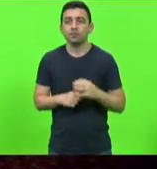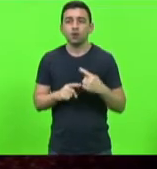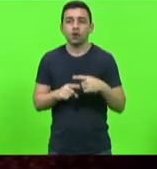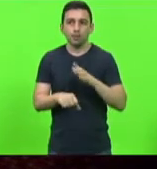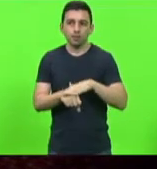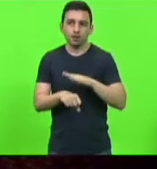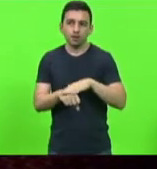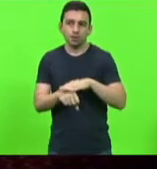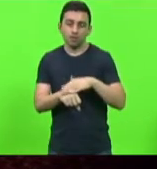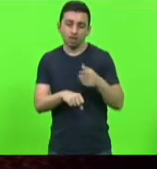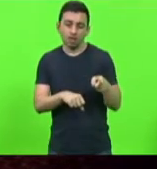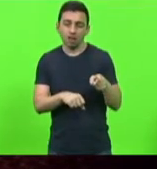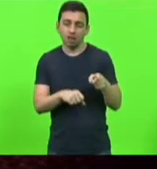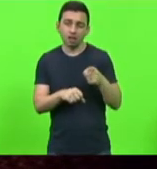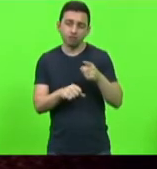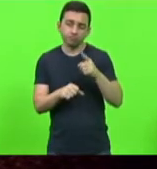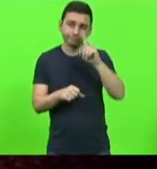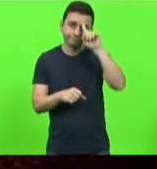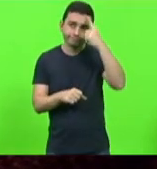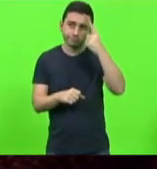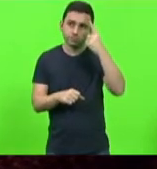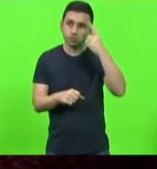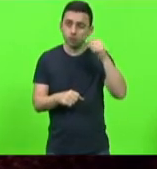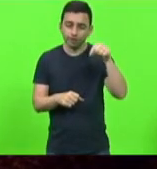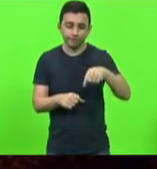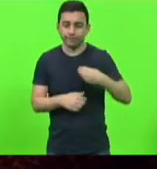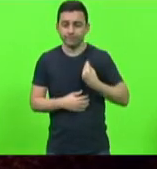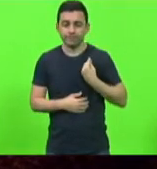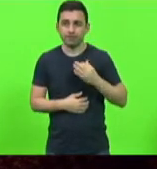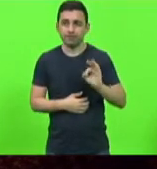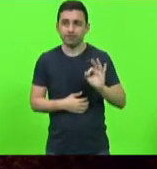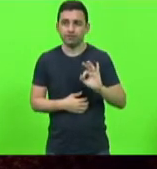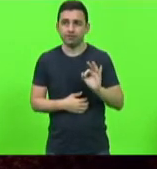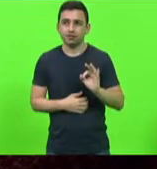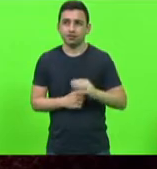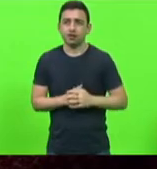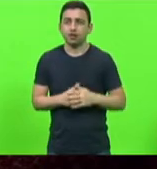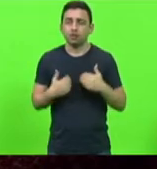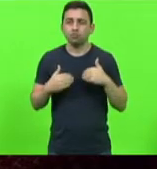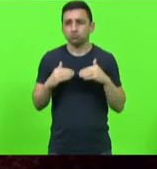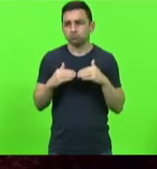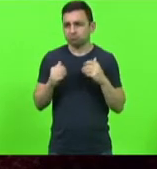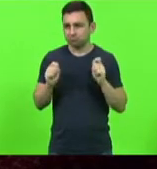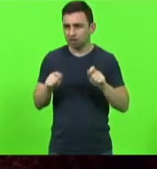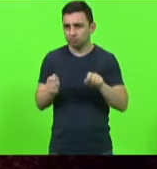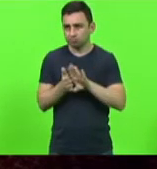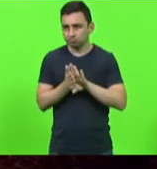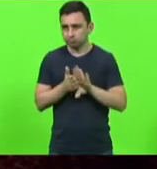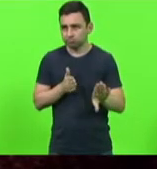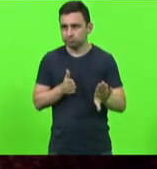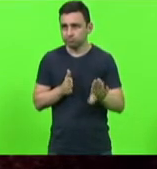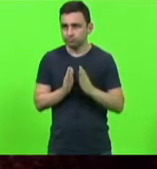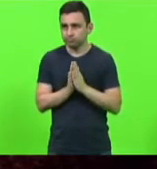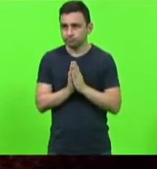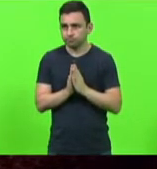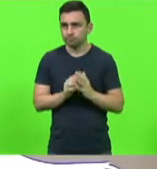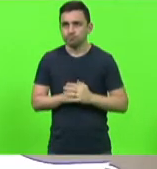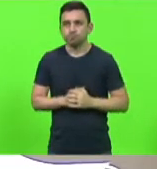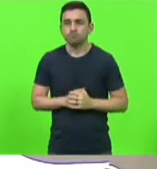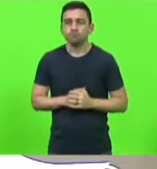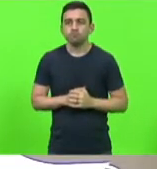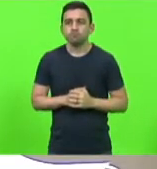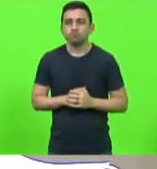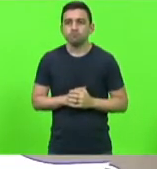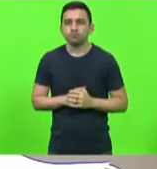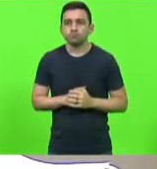projeto também não se encontra aqui. E, se fosse possível, de concordância, gostaria que fosse retirado de pauta. Ok,